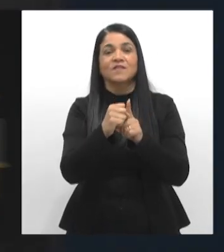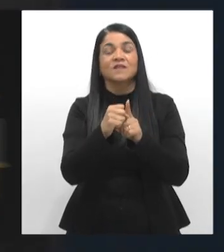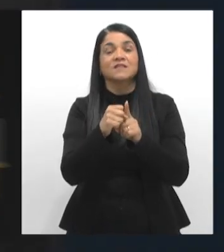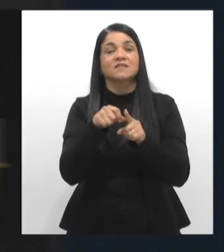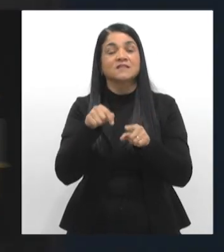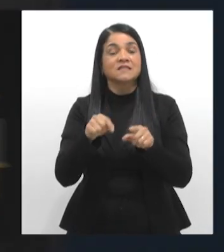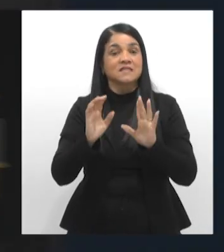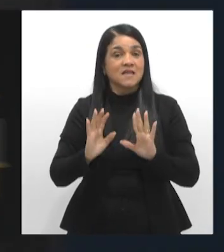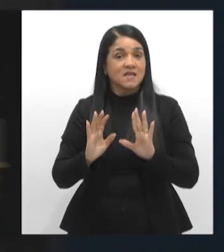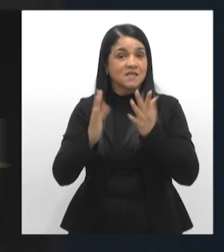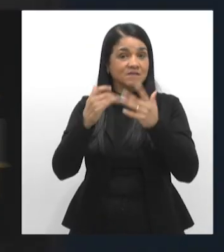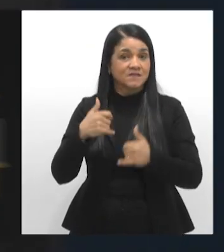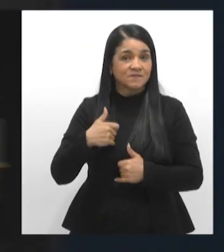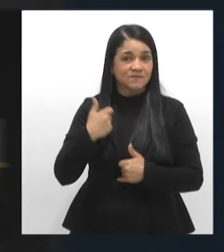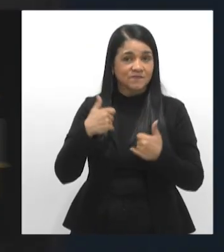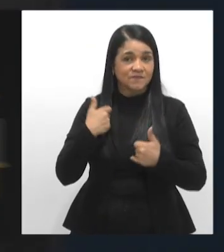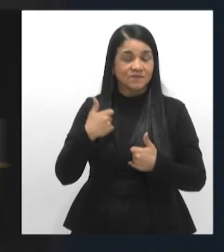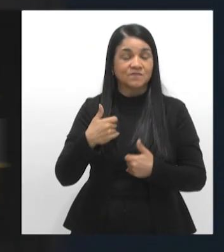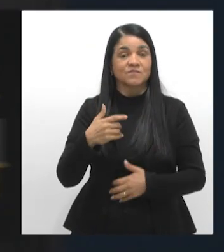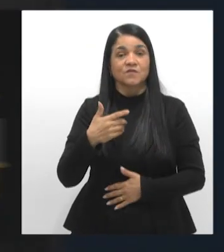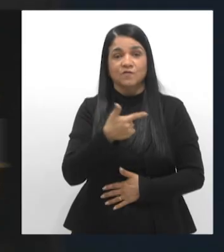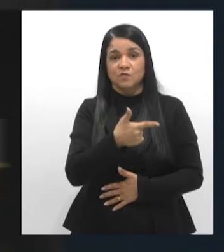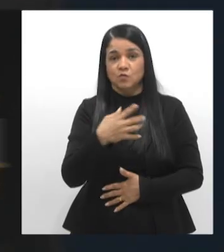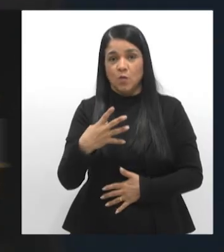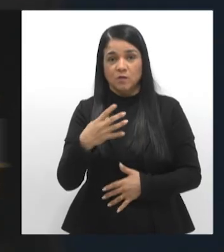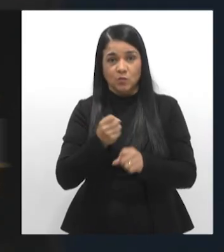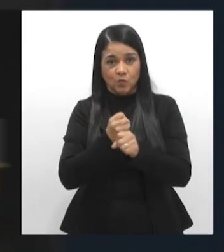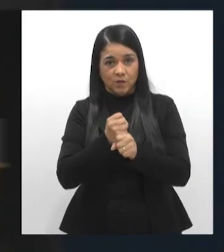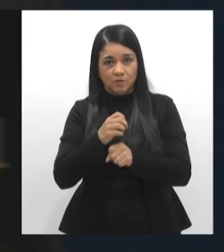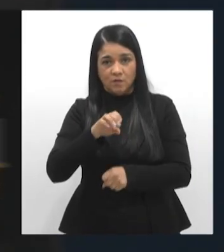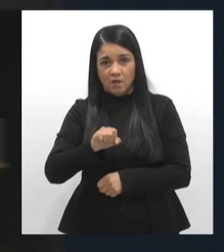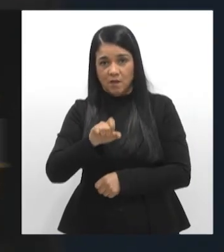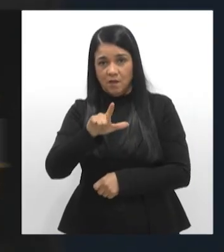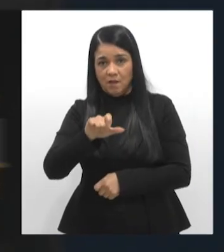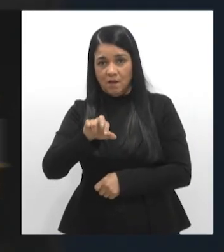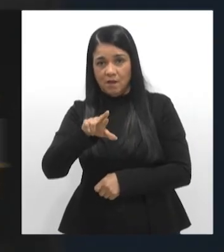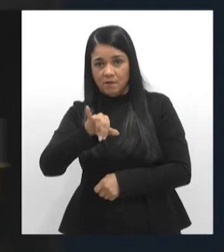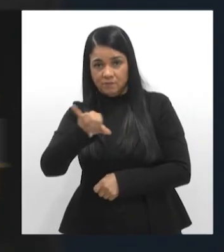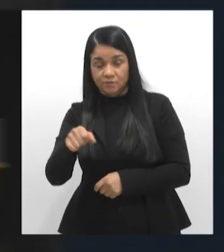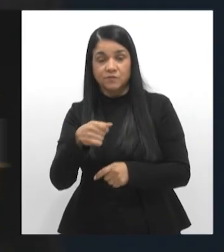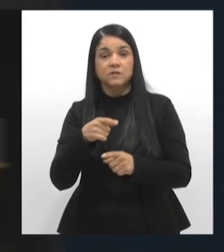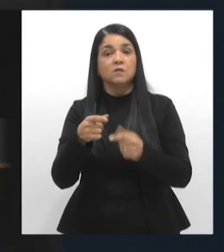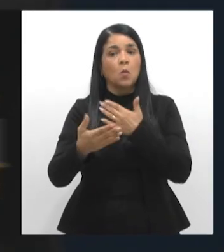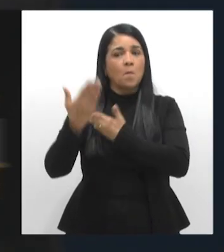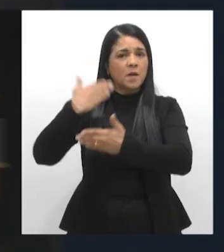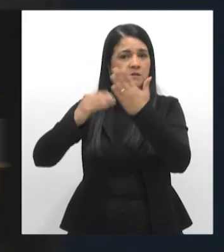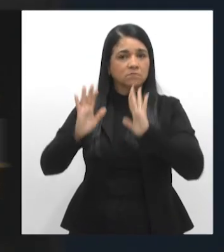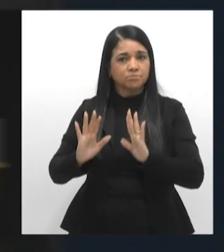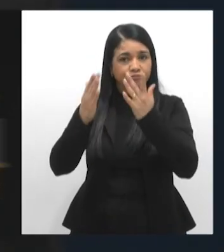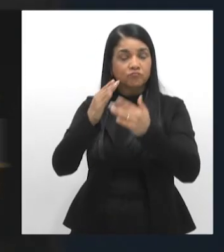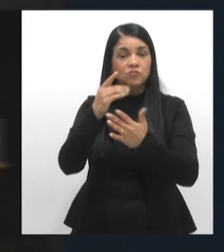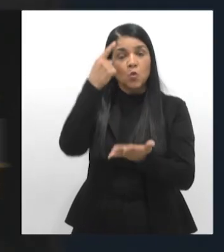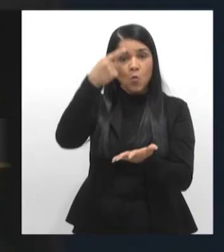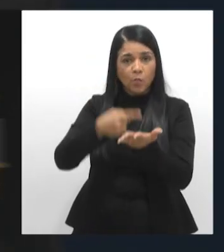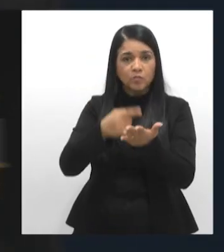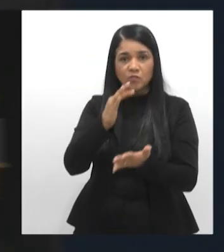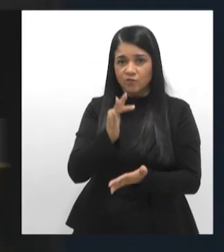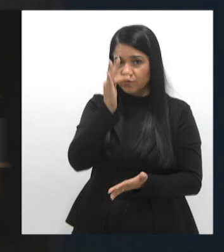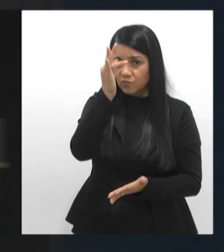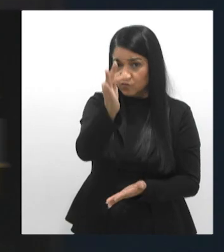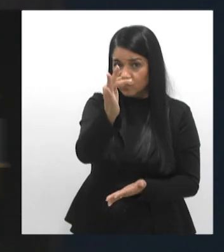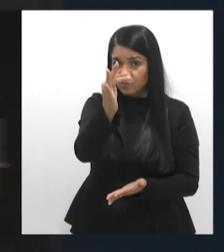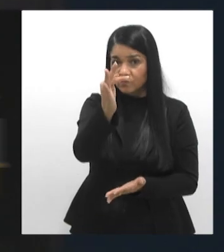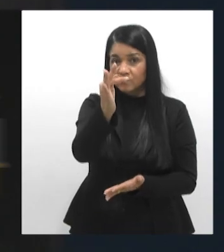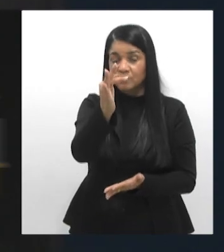Neste aniversário de 24 anos, celebramos não só o passado, mas o compromisso com o futuro, um